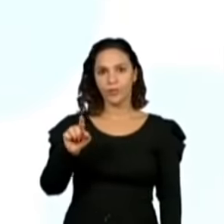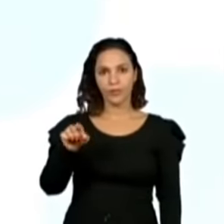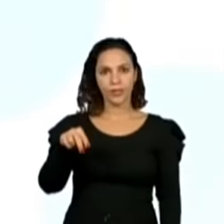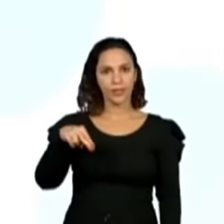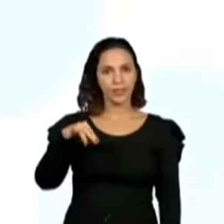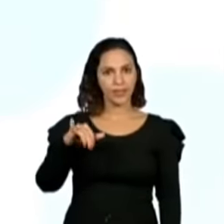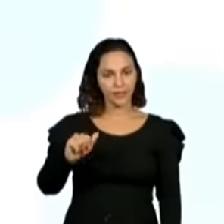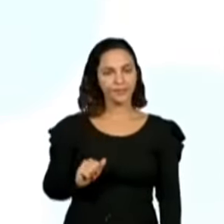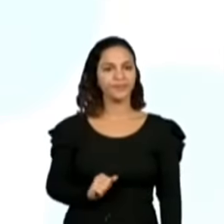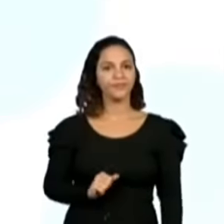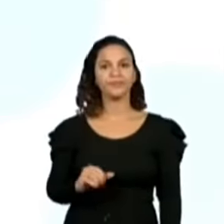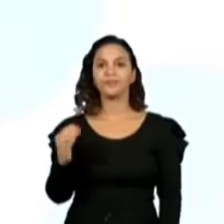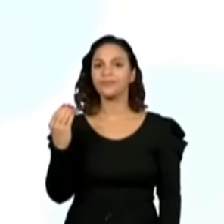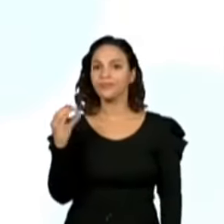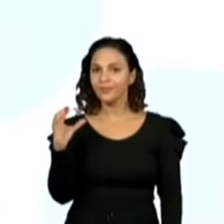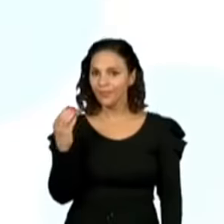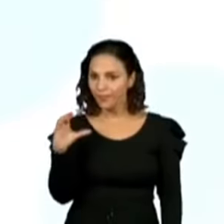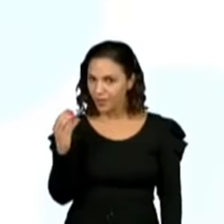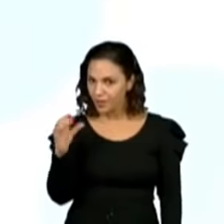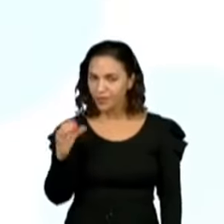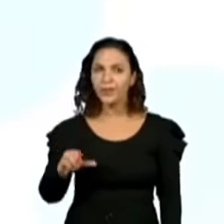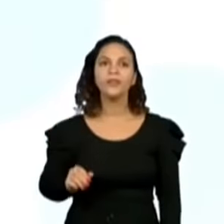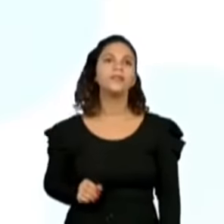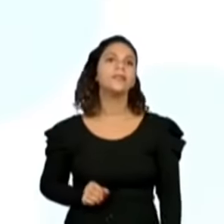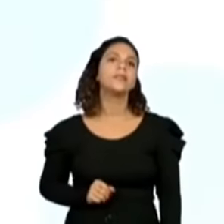Estão aí ligadinhos conosco, hein?